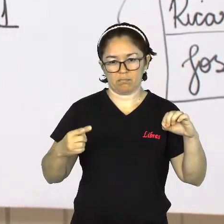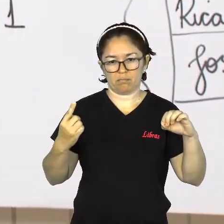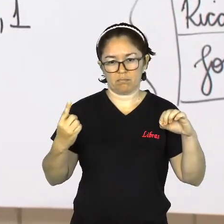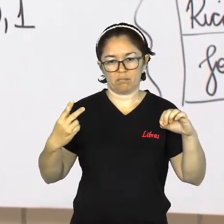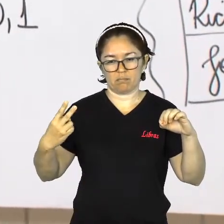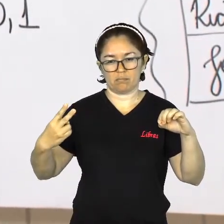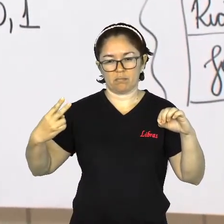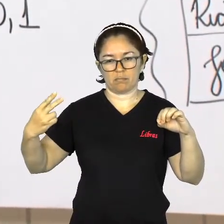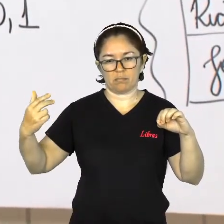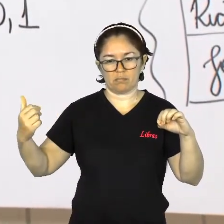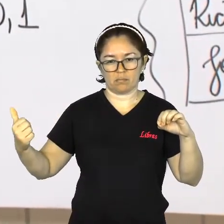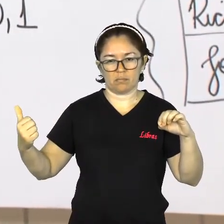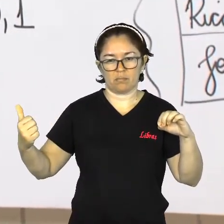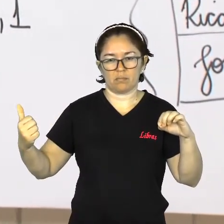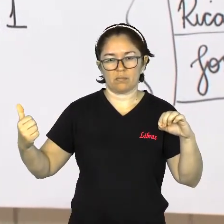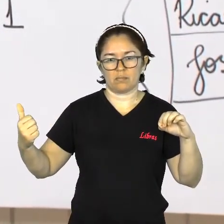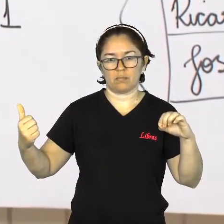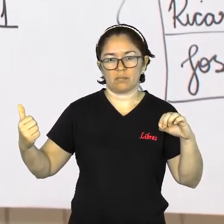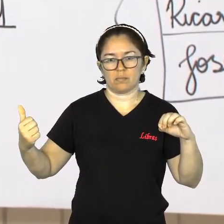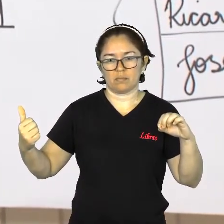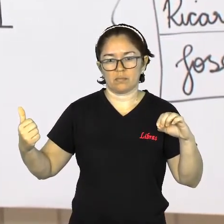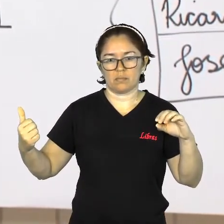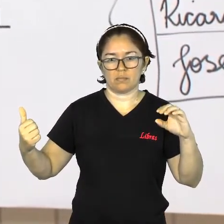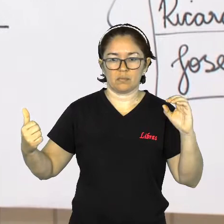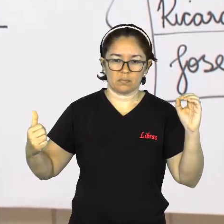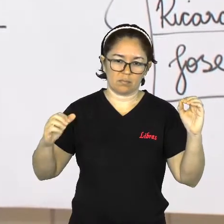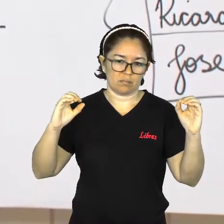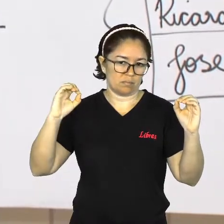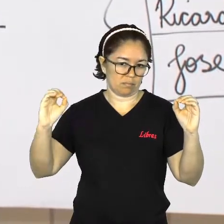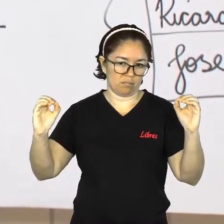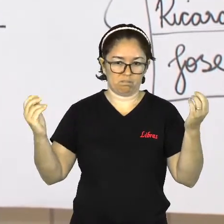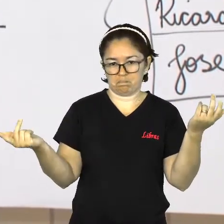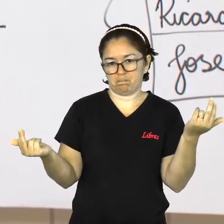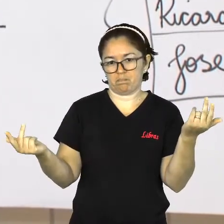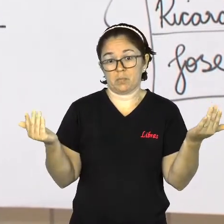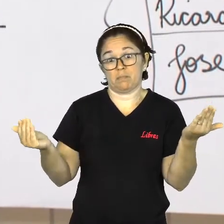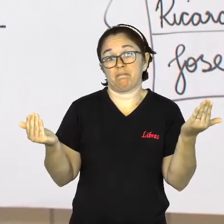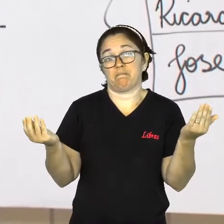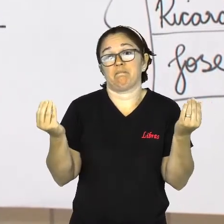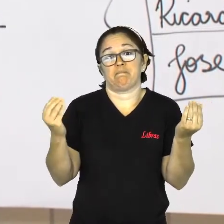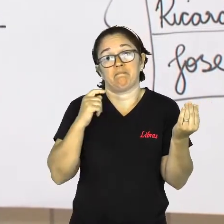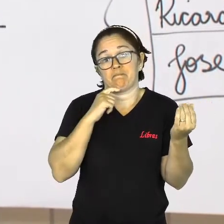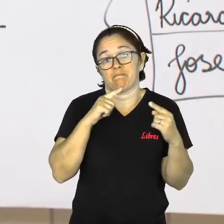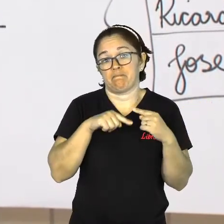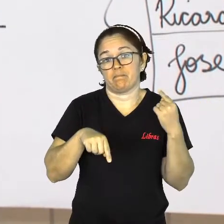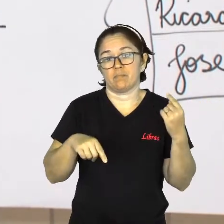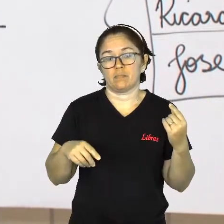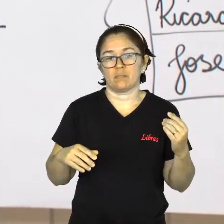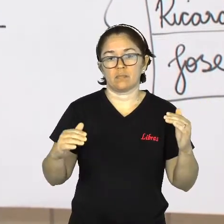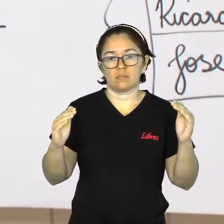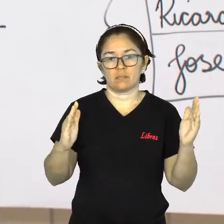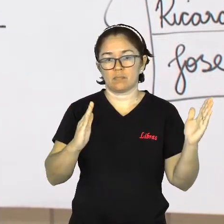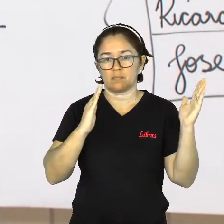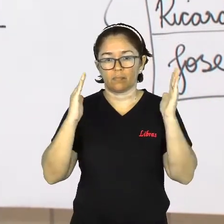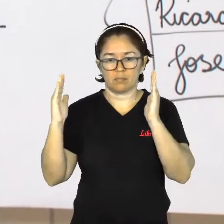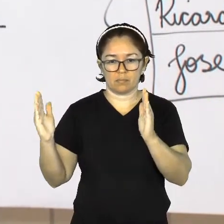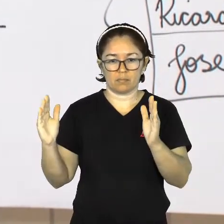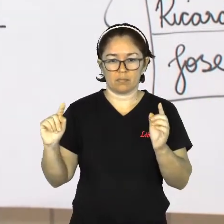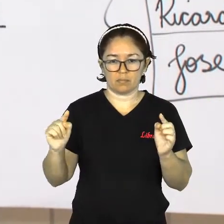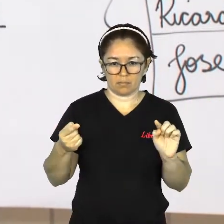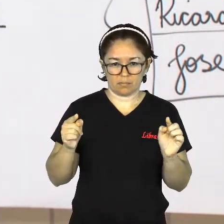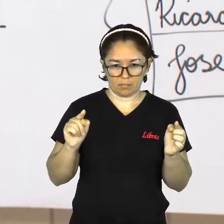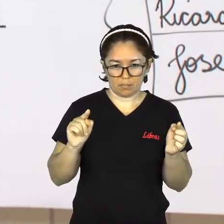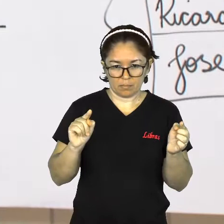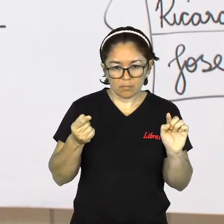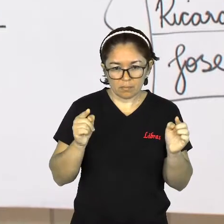milésimos. Primeiro, aqui é 0, aqui é 0, então não tem como eu comparar. Então, eu vou passar agora para a parte decimal.